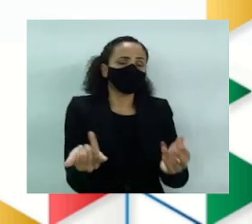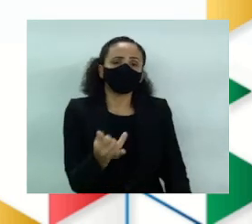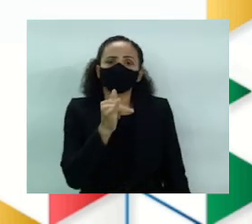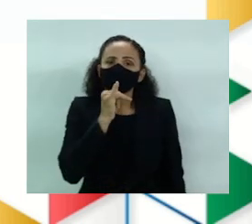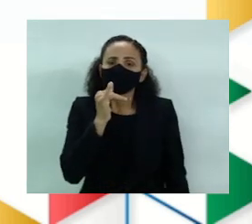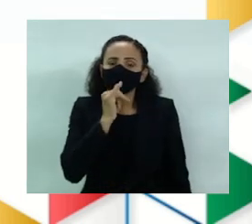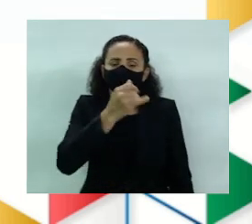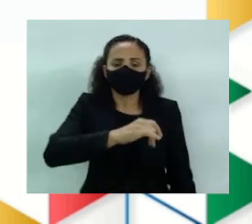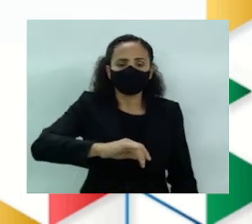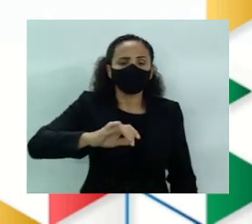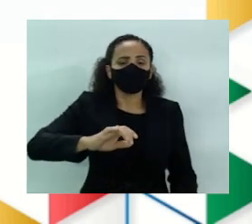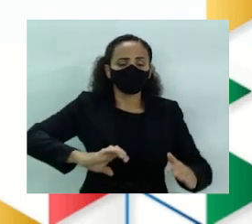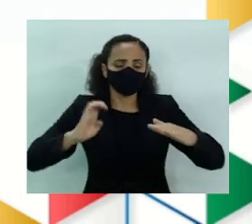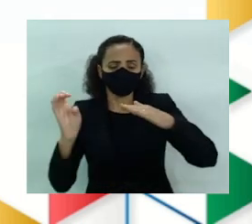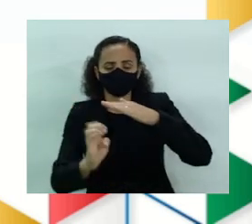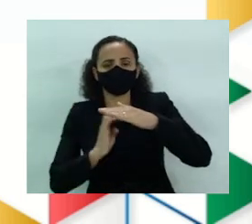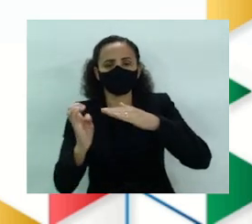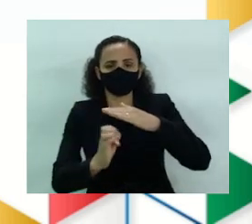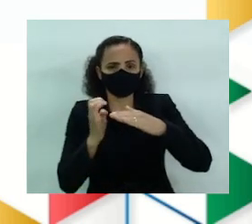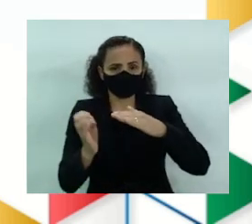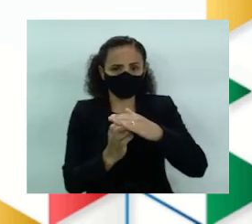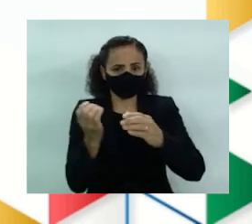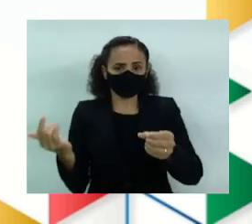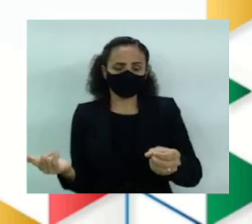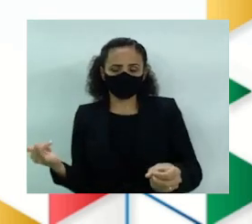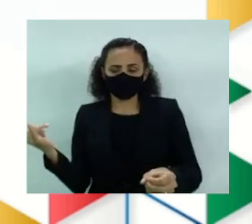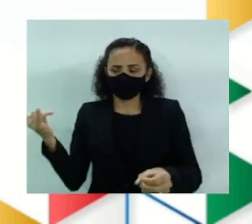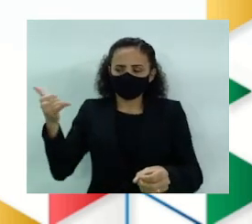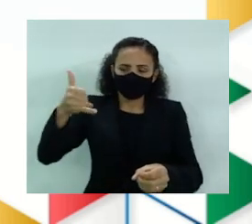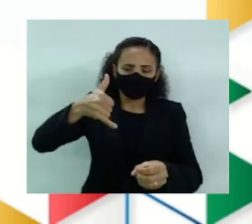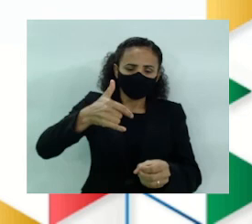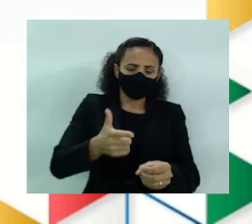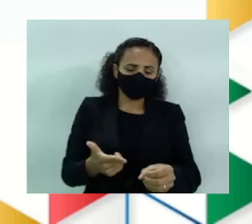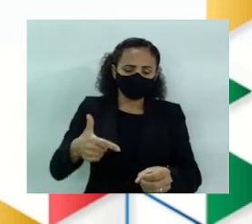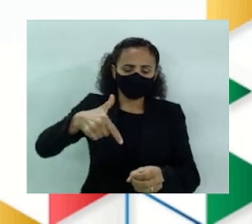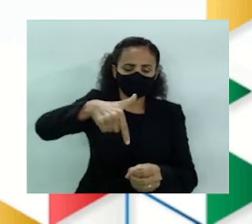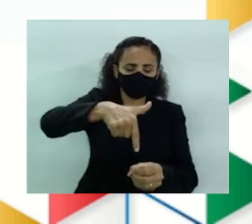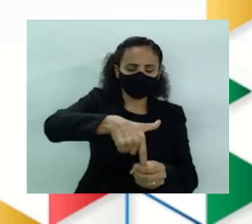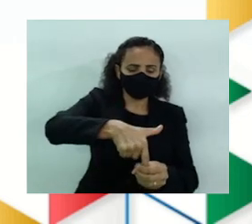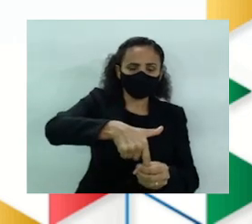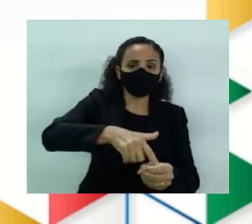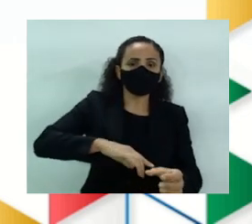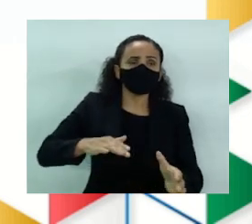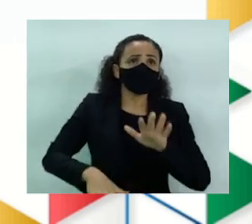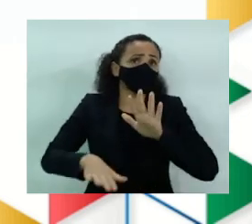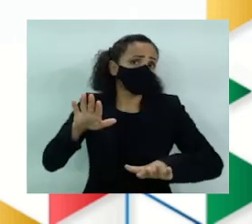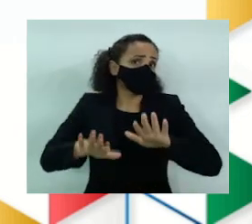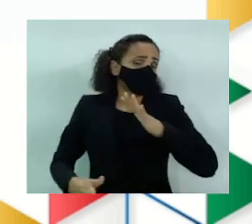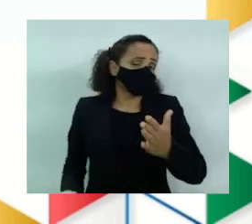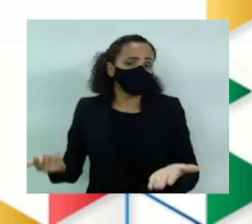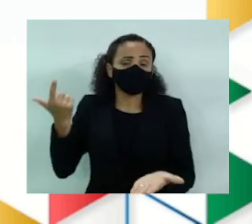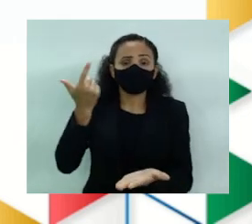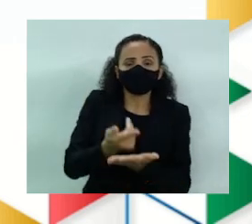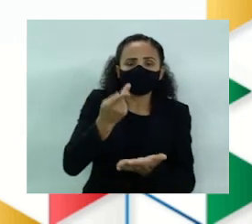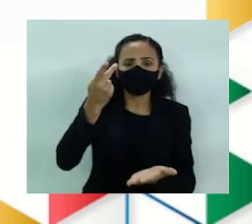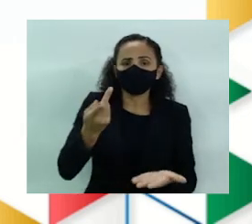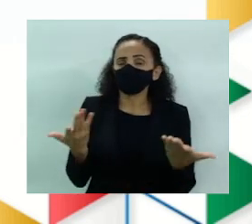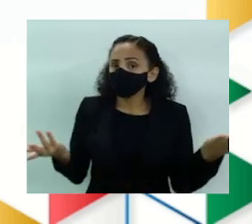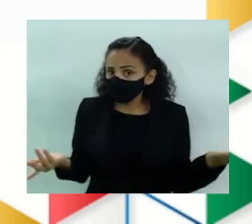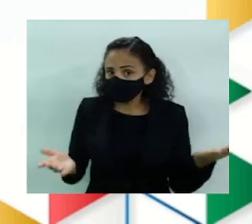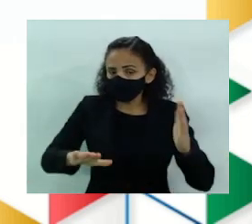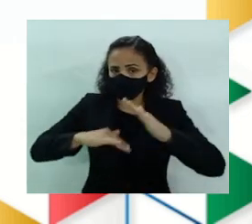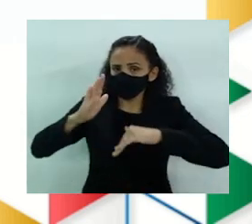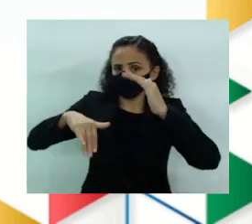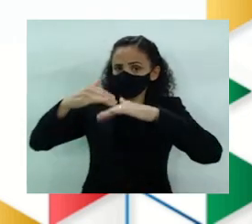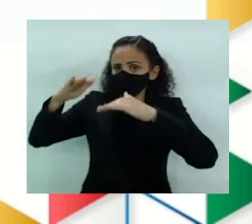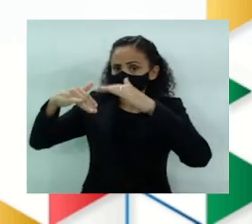são as indústrias que devem queimar combustíveis, como gás ou óleo, independentemente do estado físico do resíduo